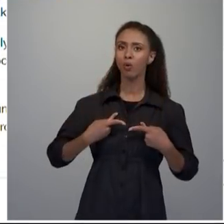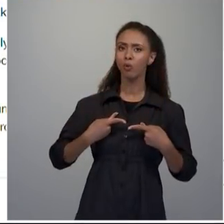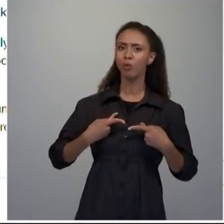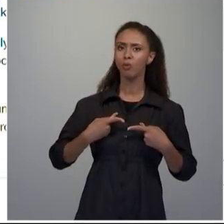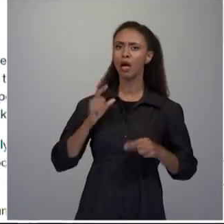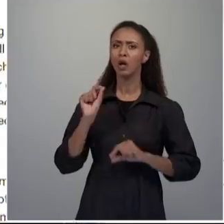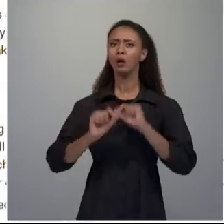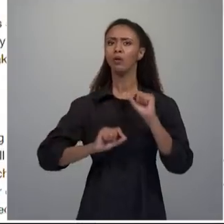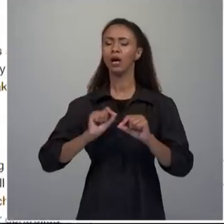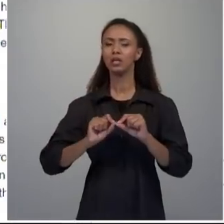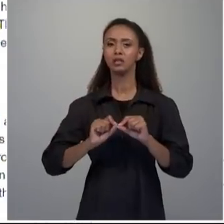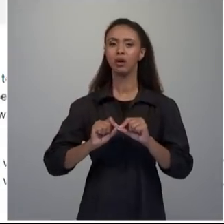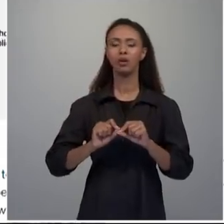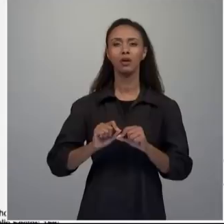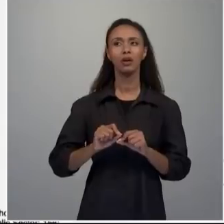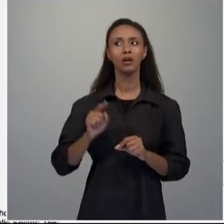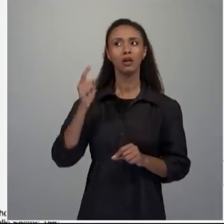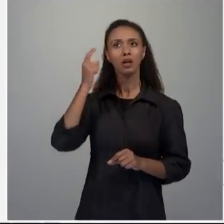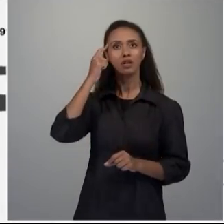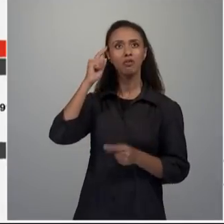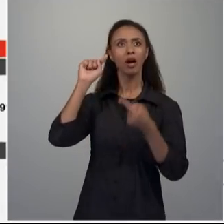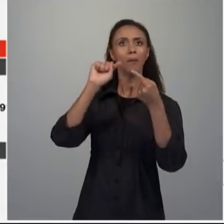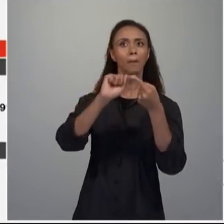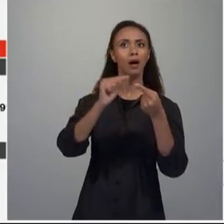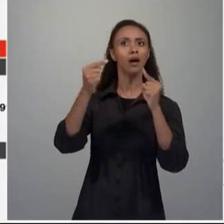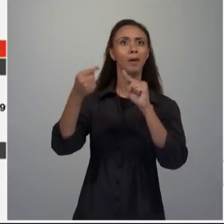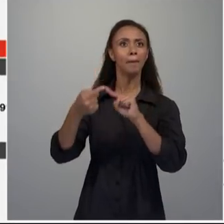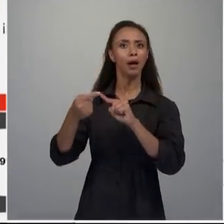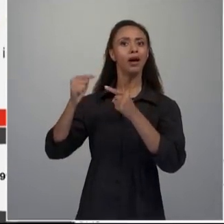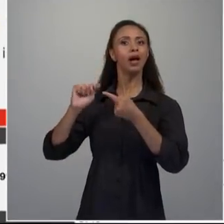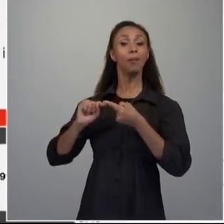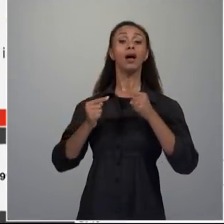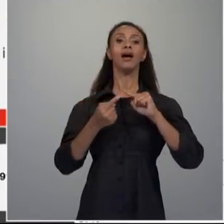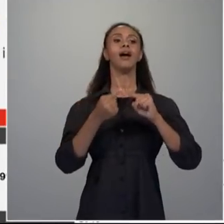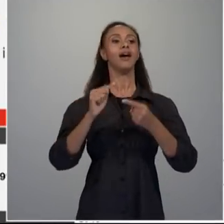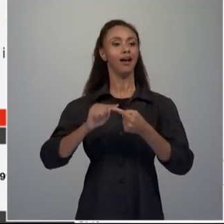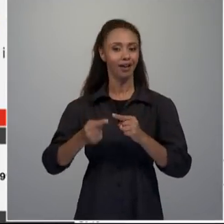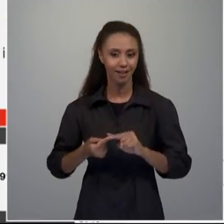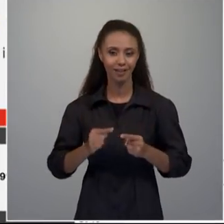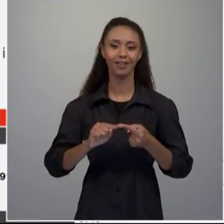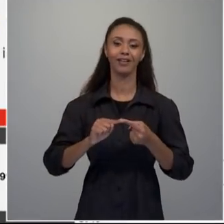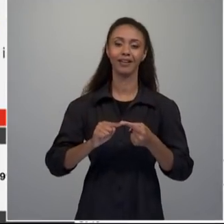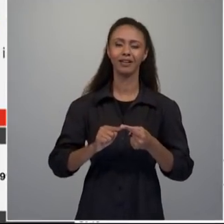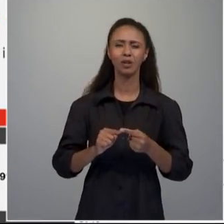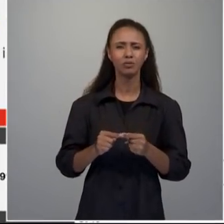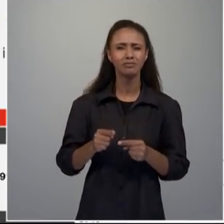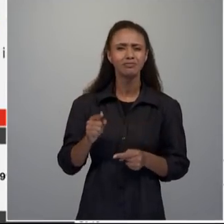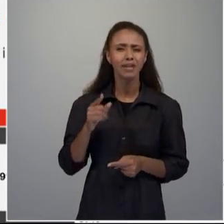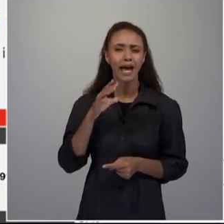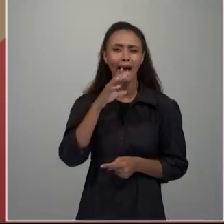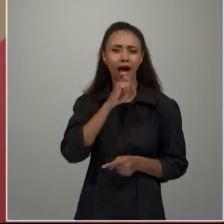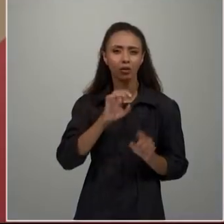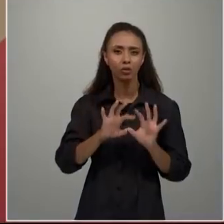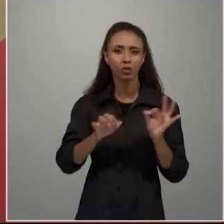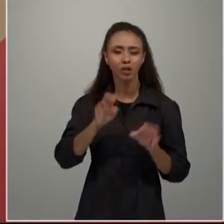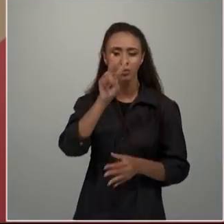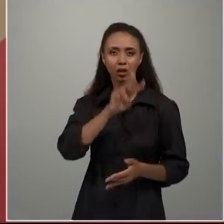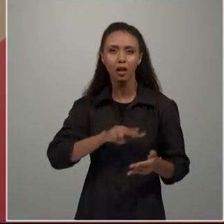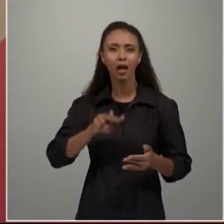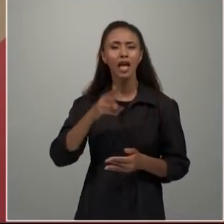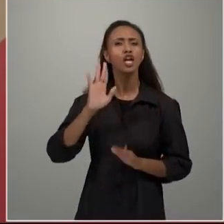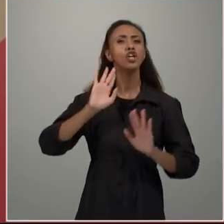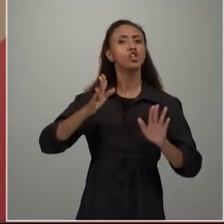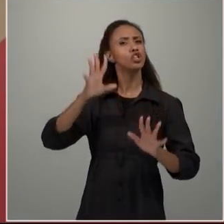o que acontece olhando para esse texto agora muito rapidamente qual é a idéia que a gente sabe sem